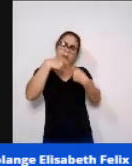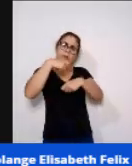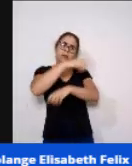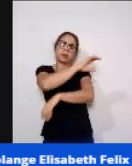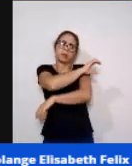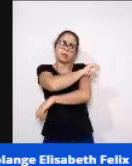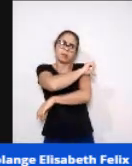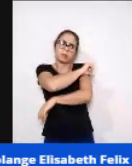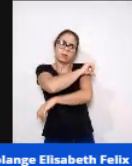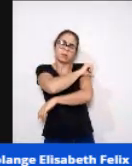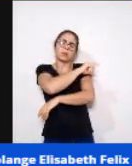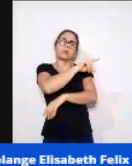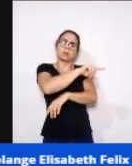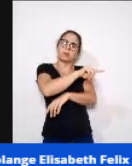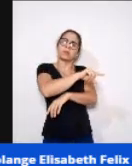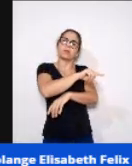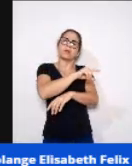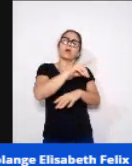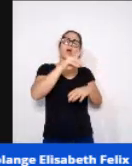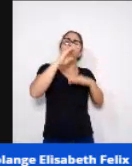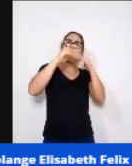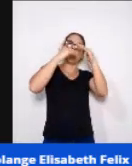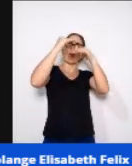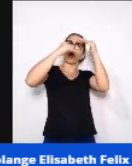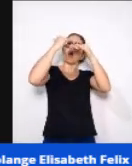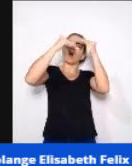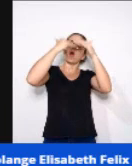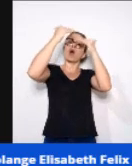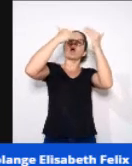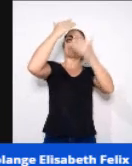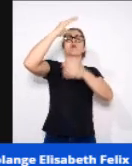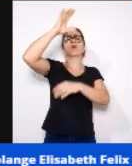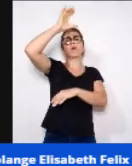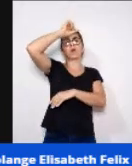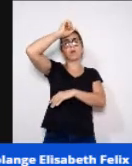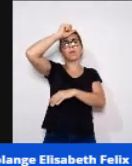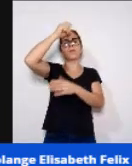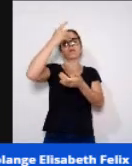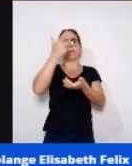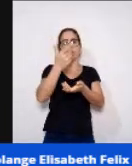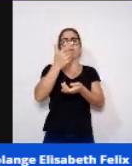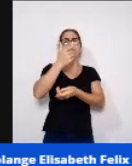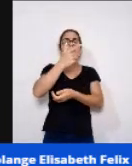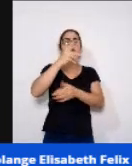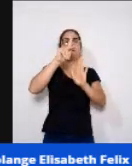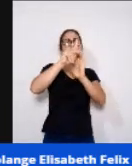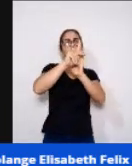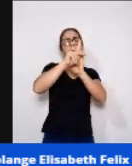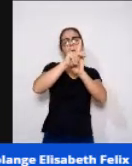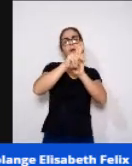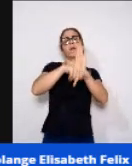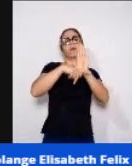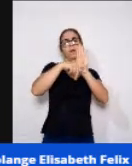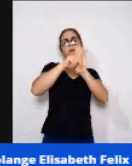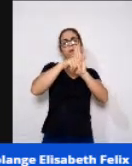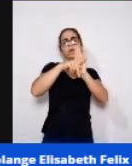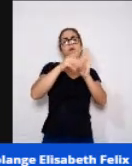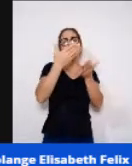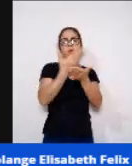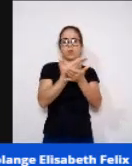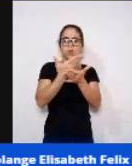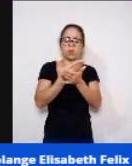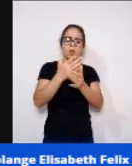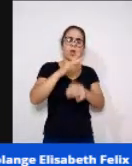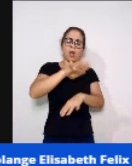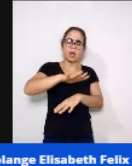no caderno base e alcance a habilidade indicada no plano de aula. Observe, então, que o campo observações